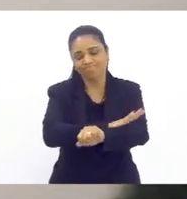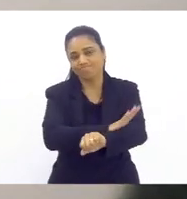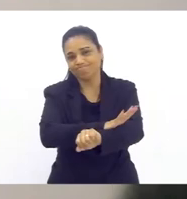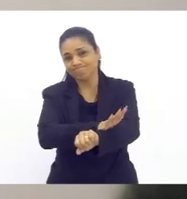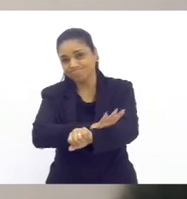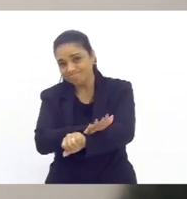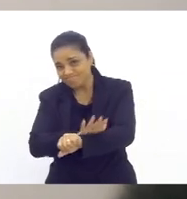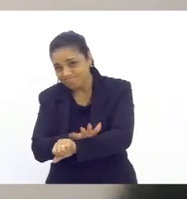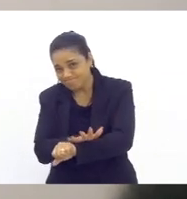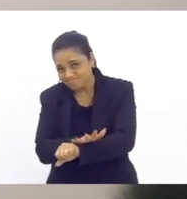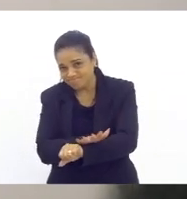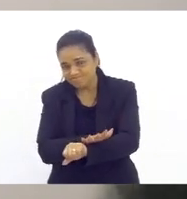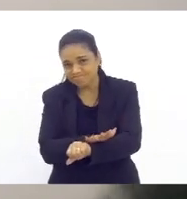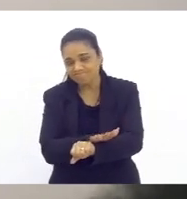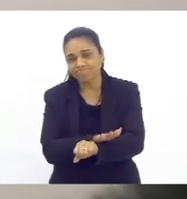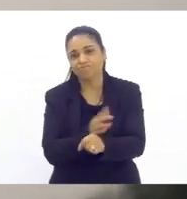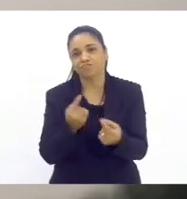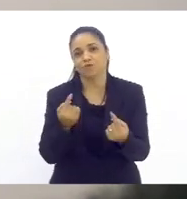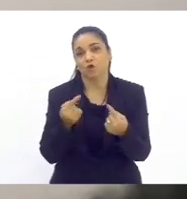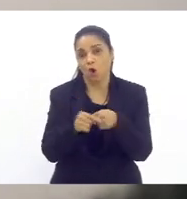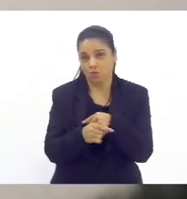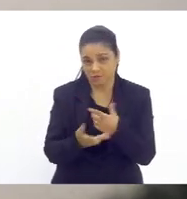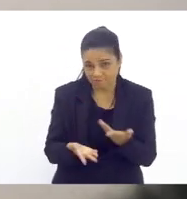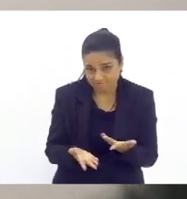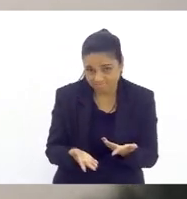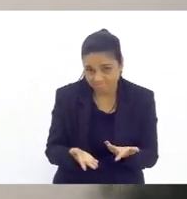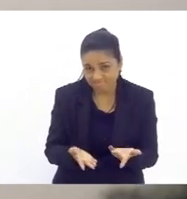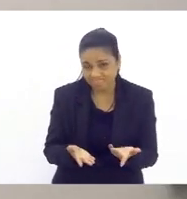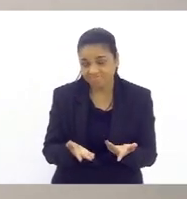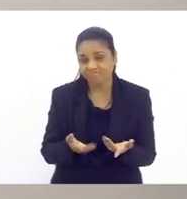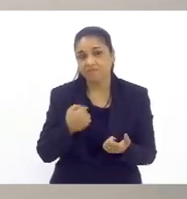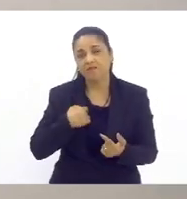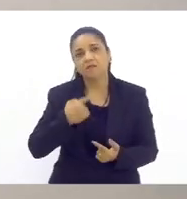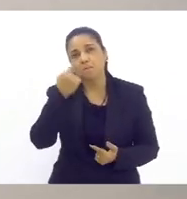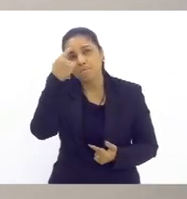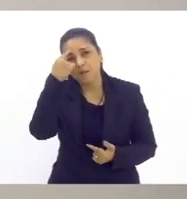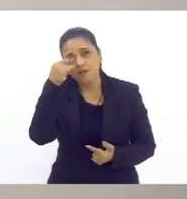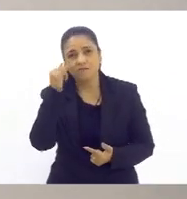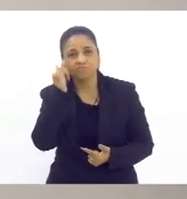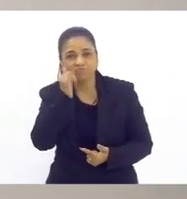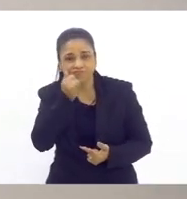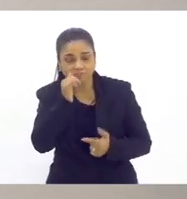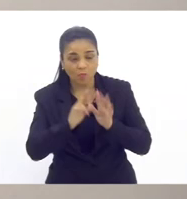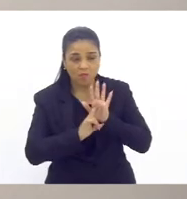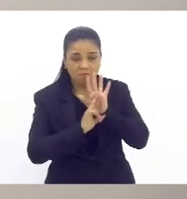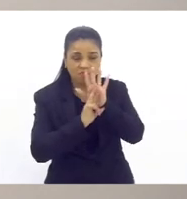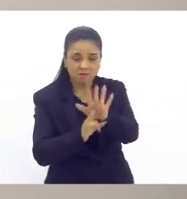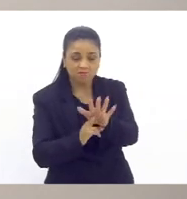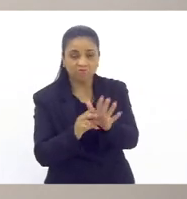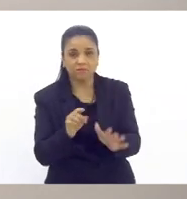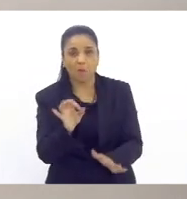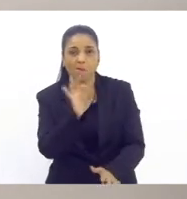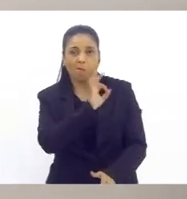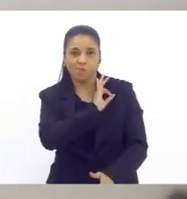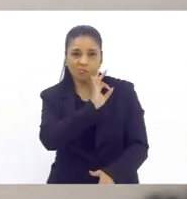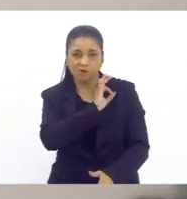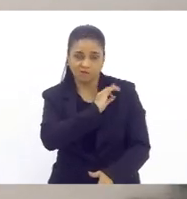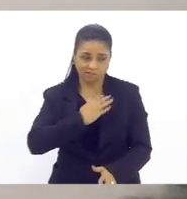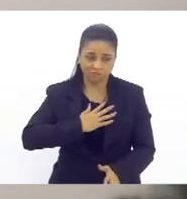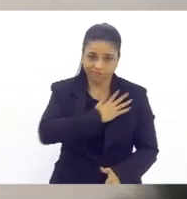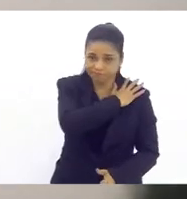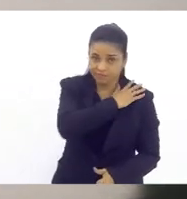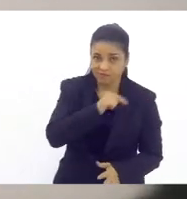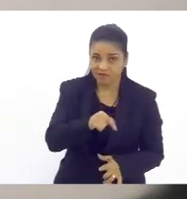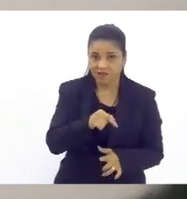então é quando a gente pensa né na fala do representante da Polícia Militar sobre as questões